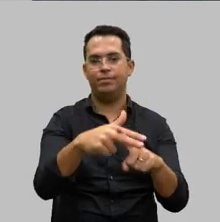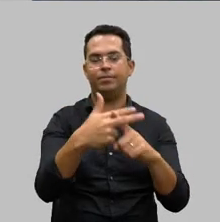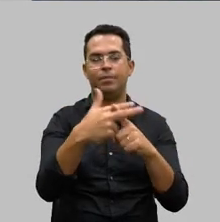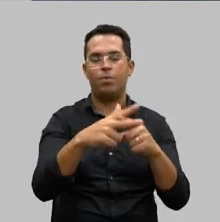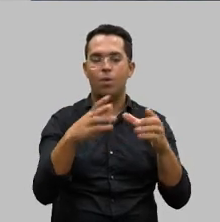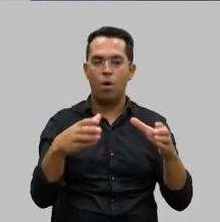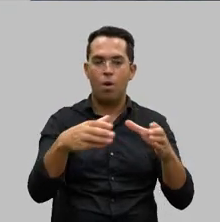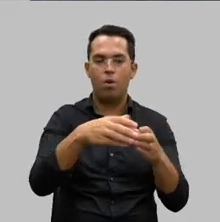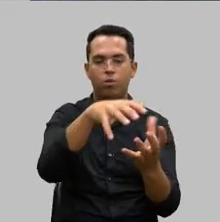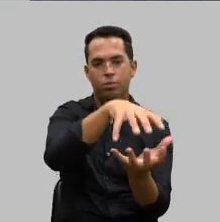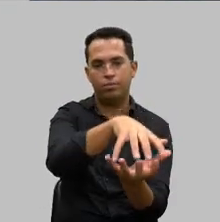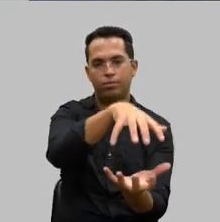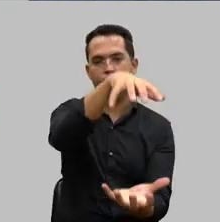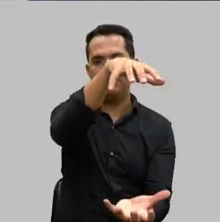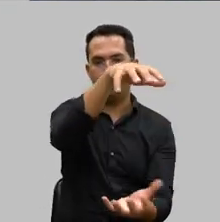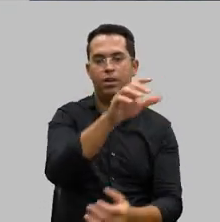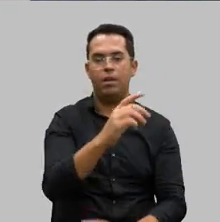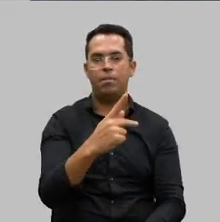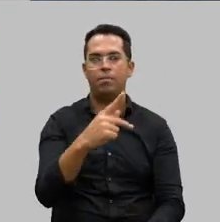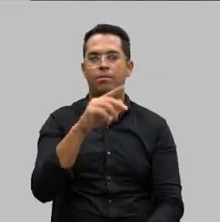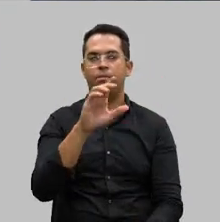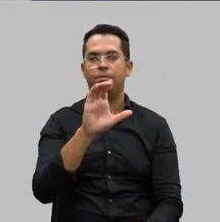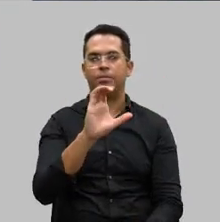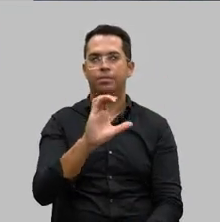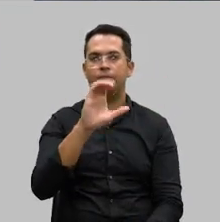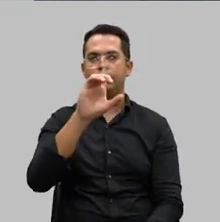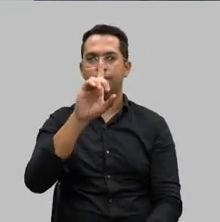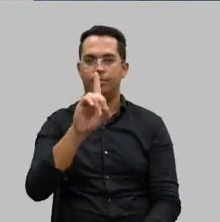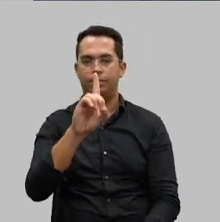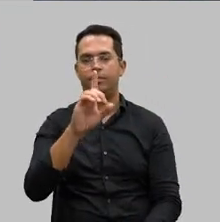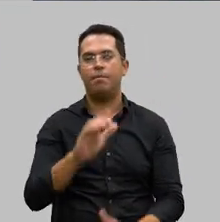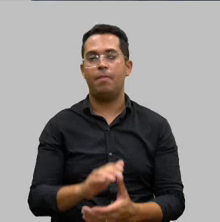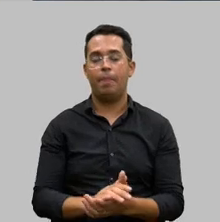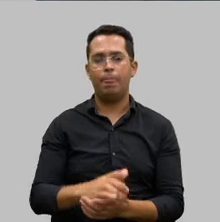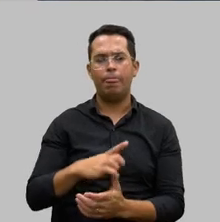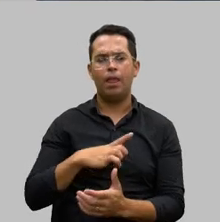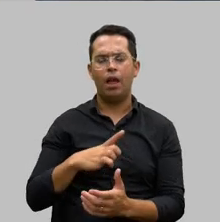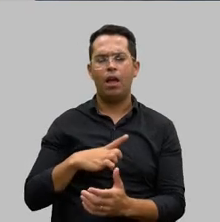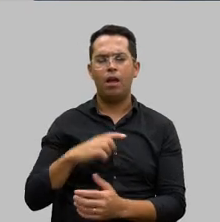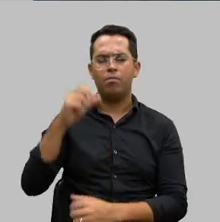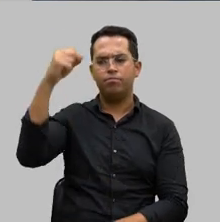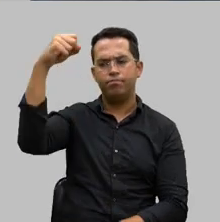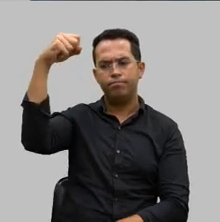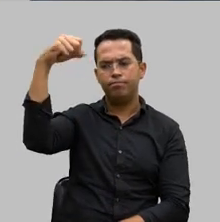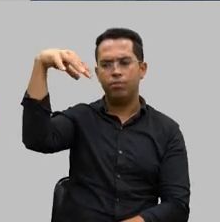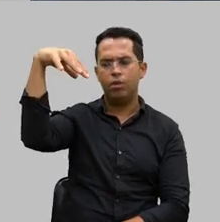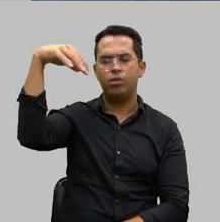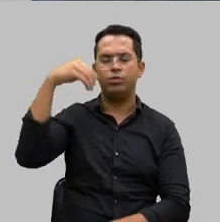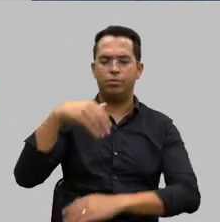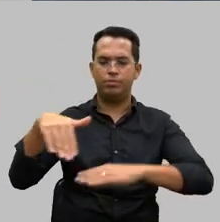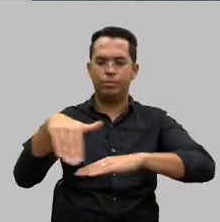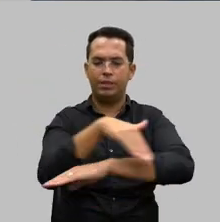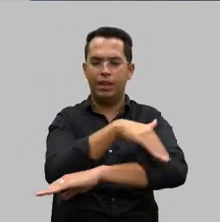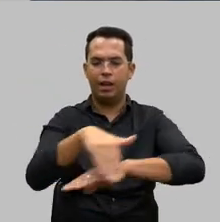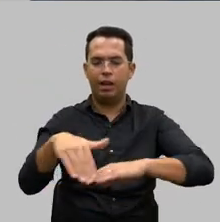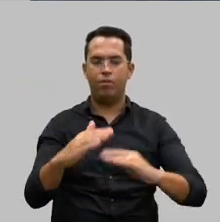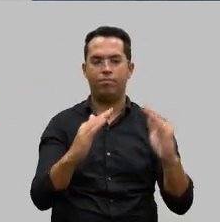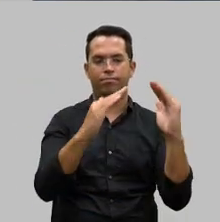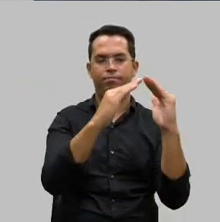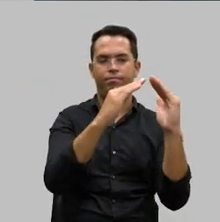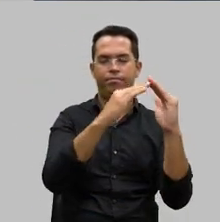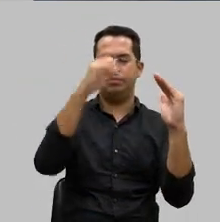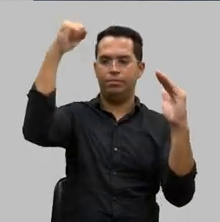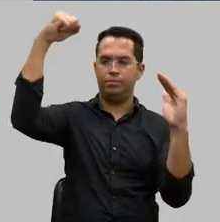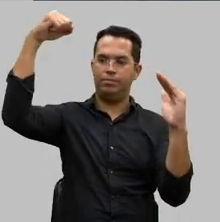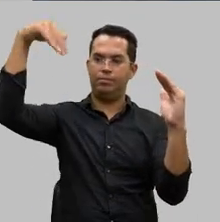temos lá nessa rua eh poste afastado do 60 cm de uma casa então quase que uma pessoa normal para